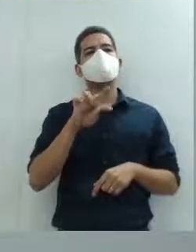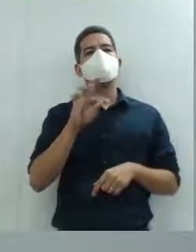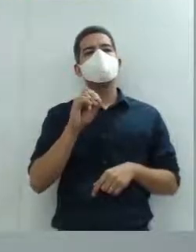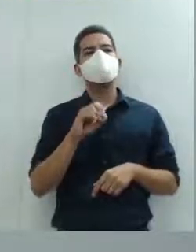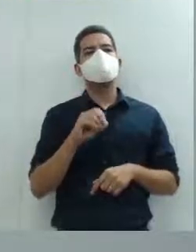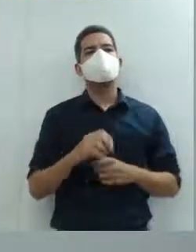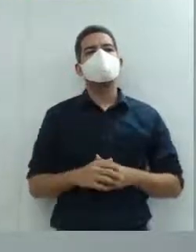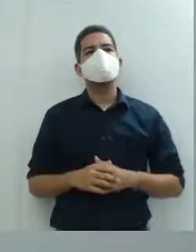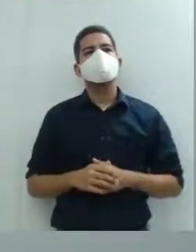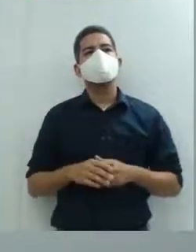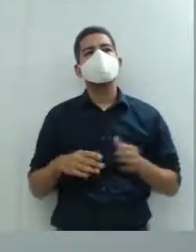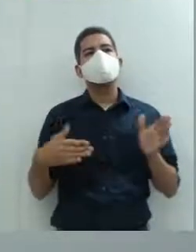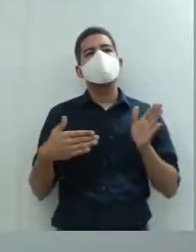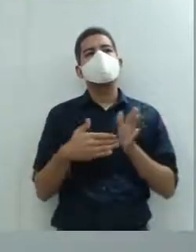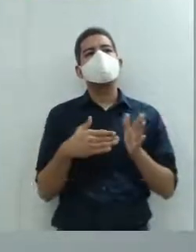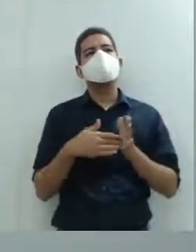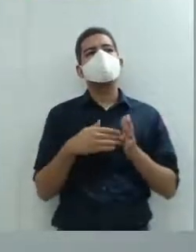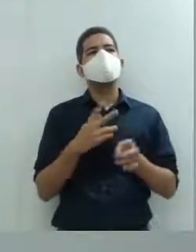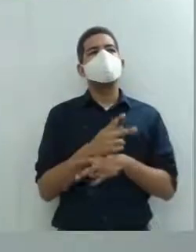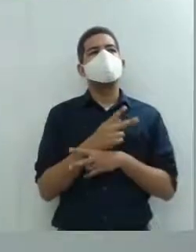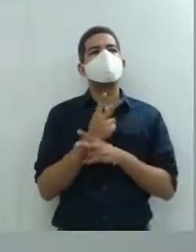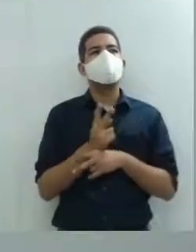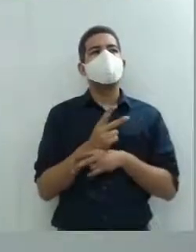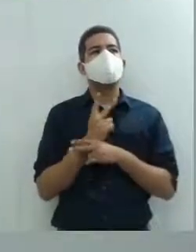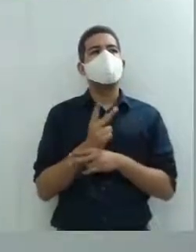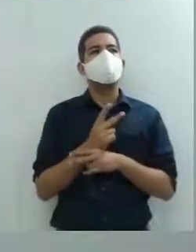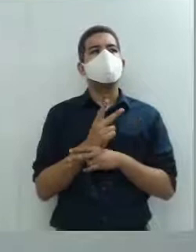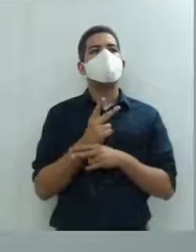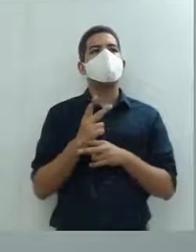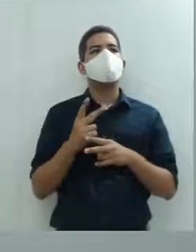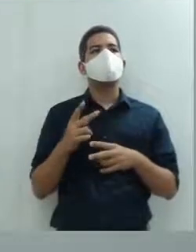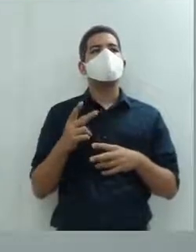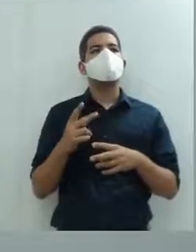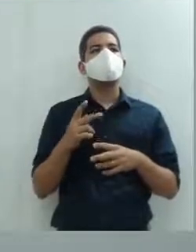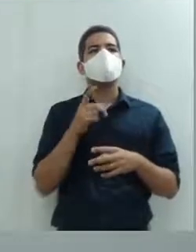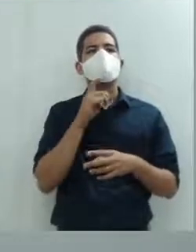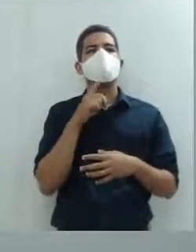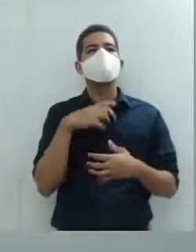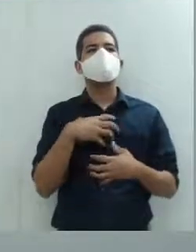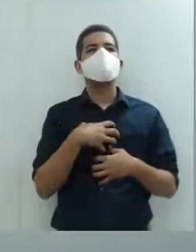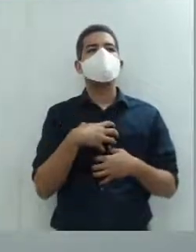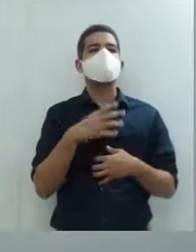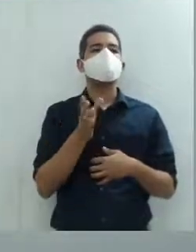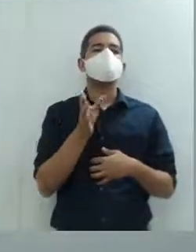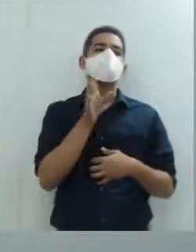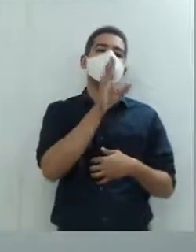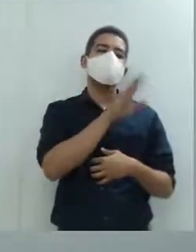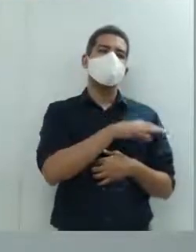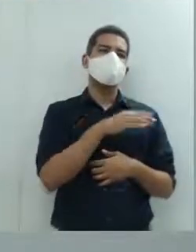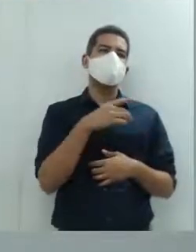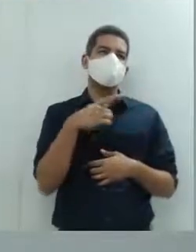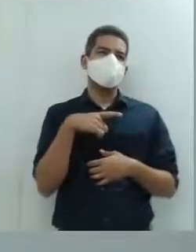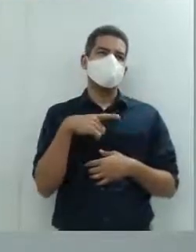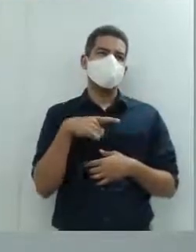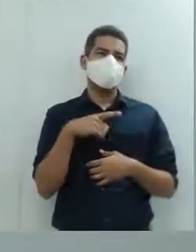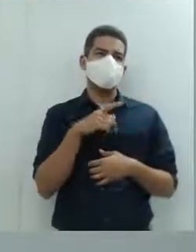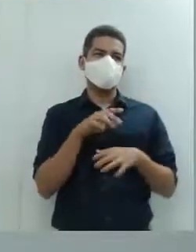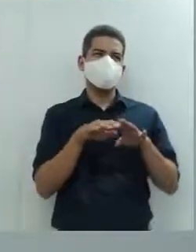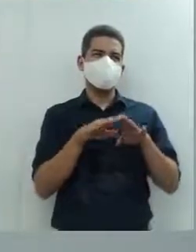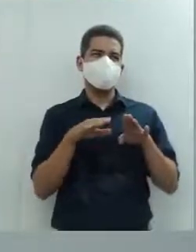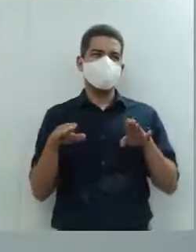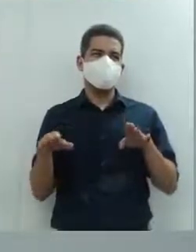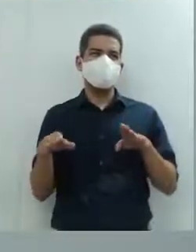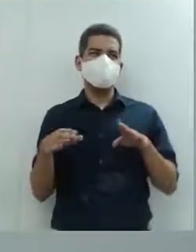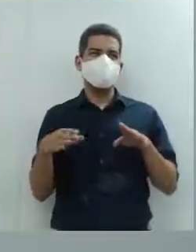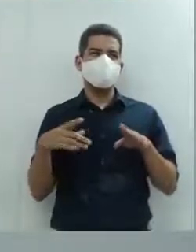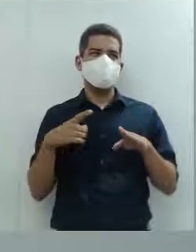barrou o vento, zona de Barlavento, a umidade ficou. Já do outro lado do Planalto eu vou ter a minha depressão